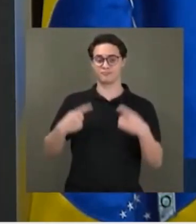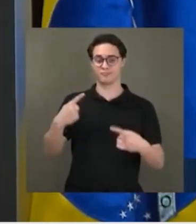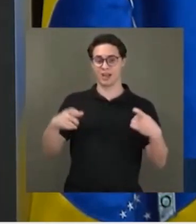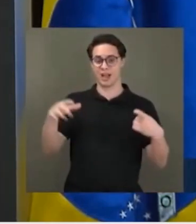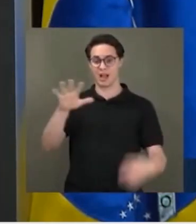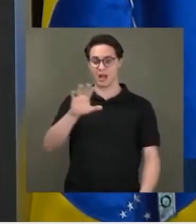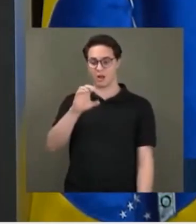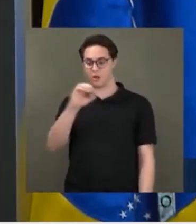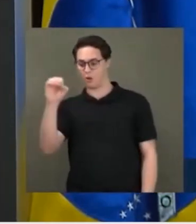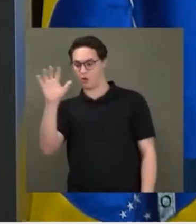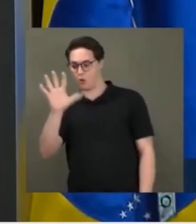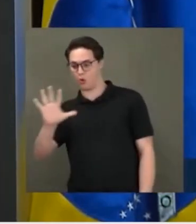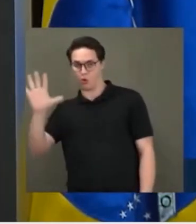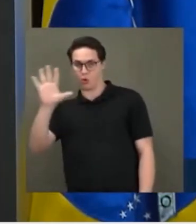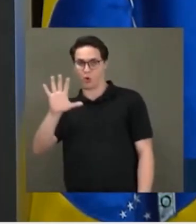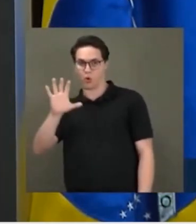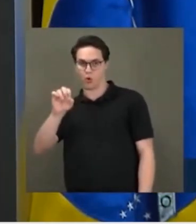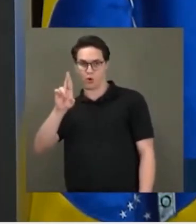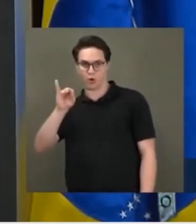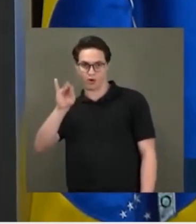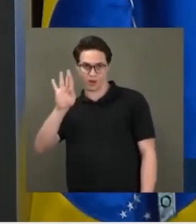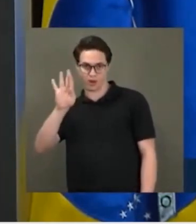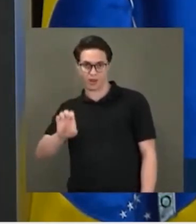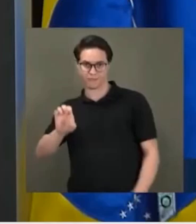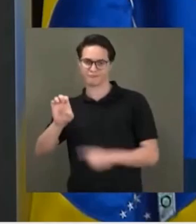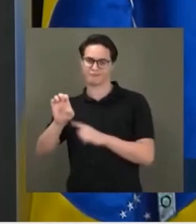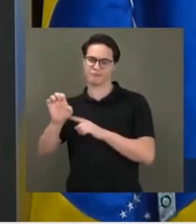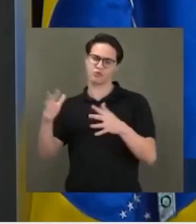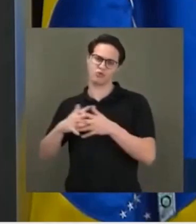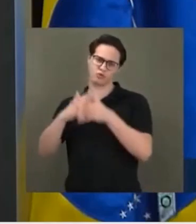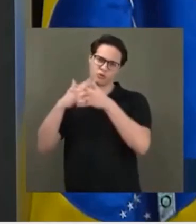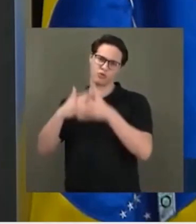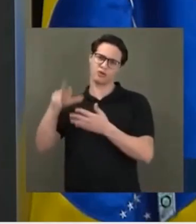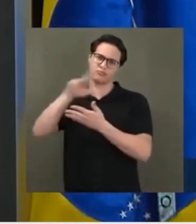Médio que são complexos e